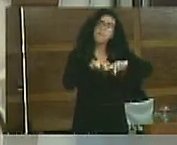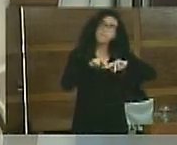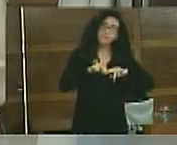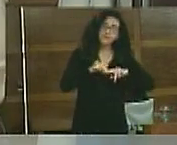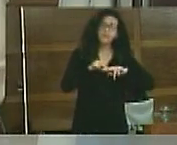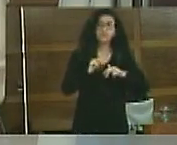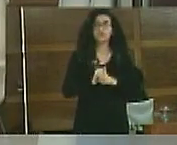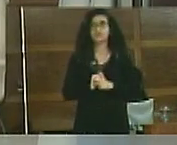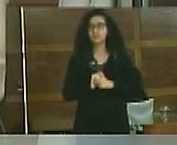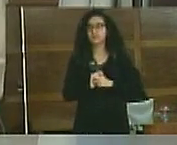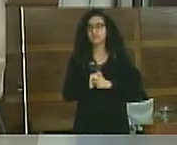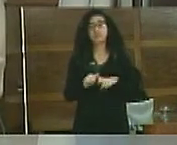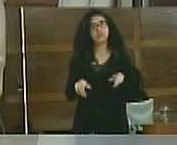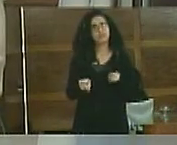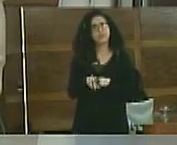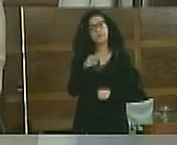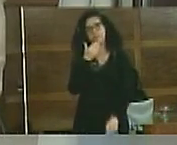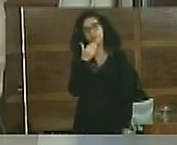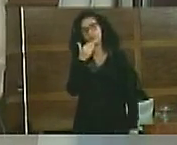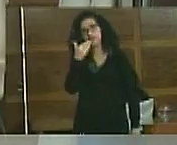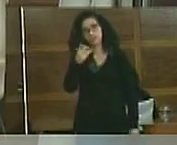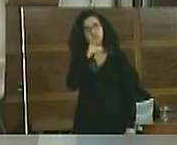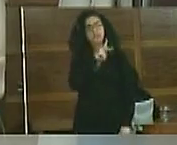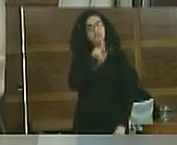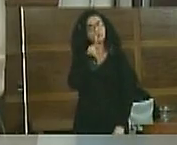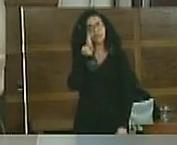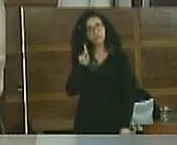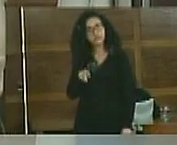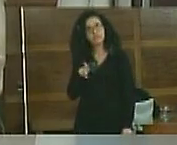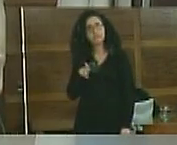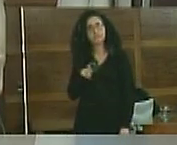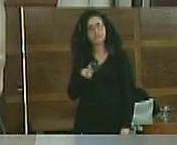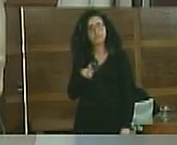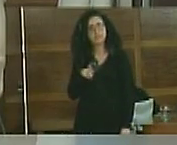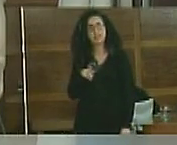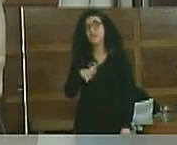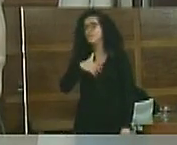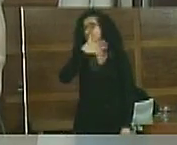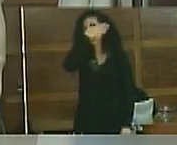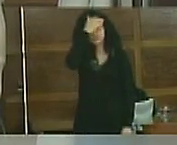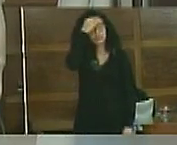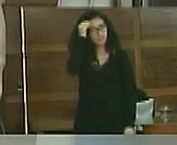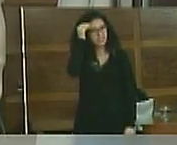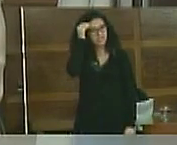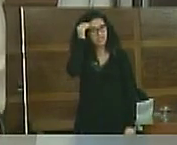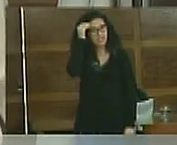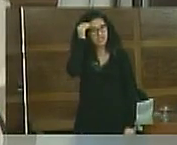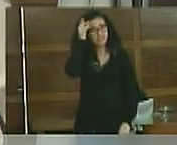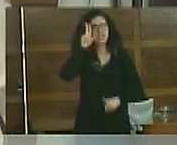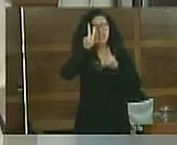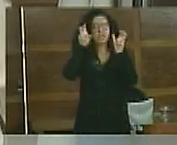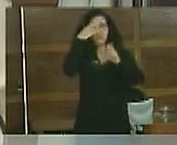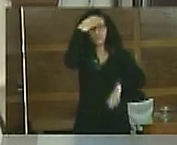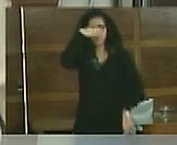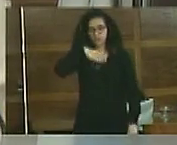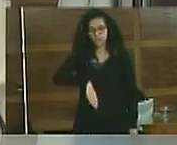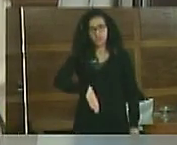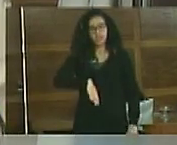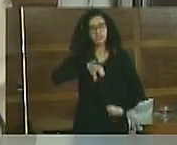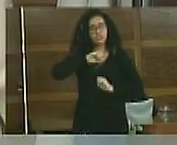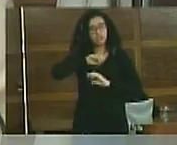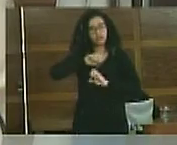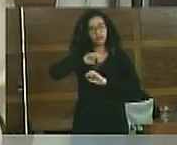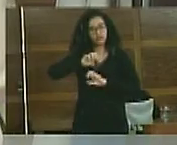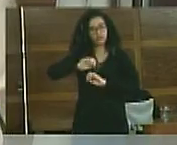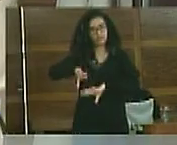disso, também solicitei aos professores que não esqueça a parte de ética, de cidadania, de educação moral